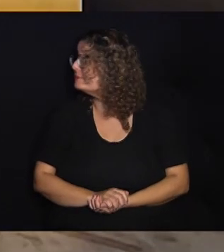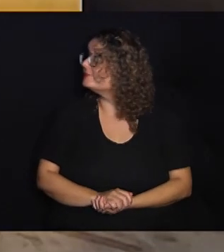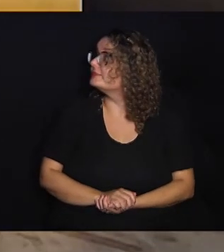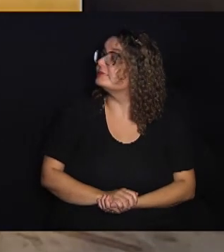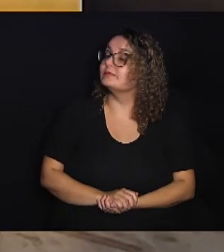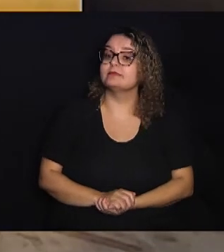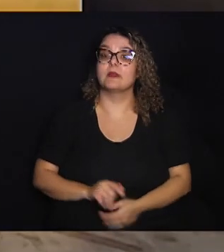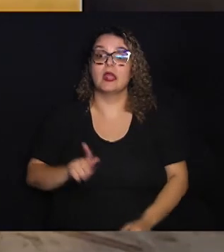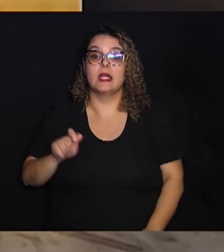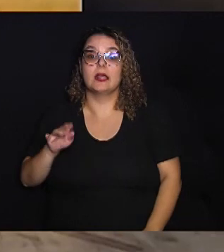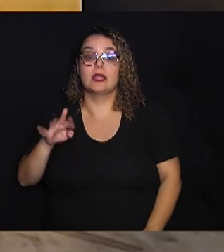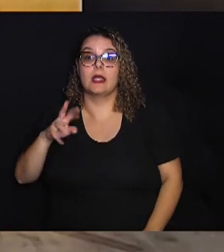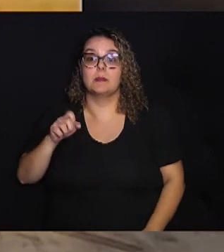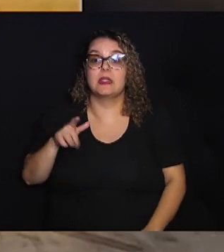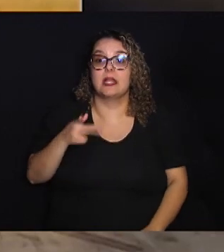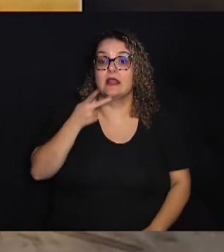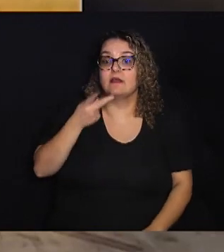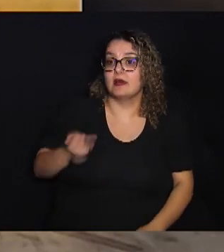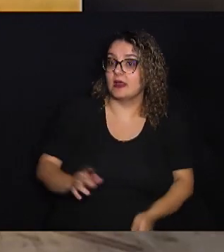Gabriela fala.